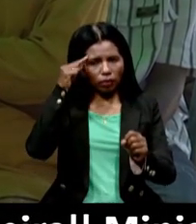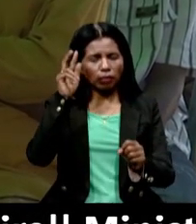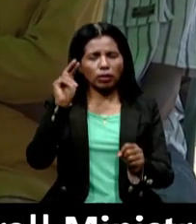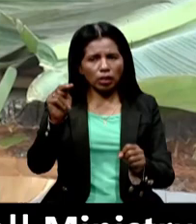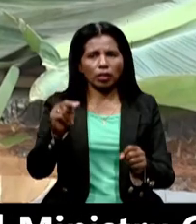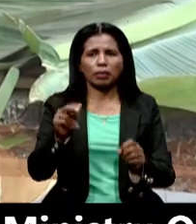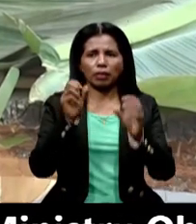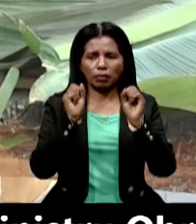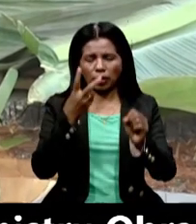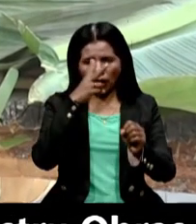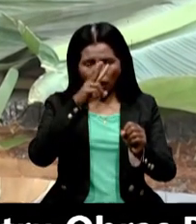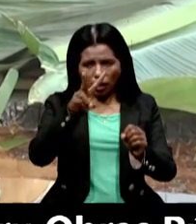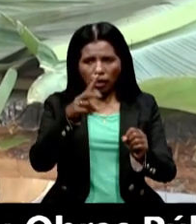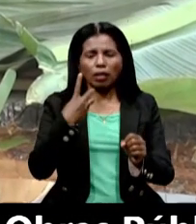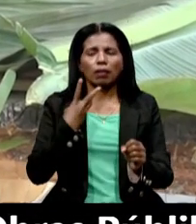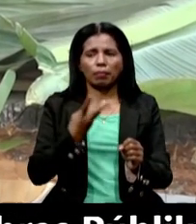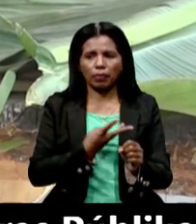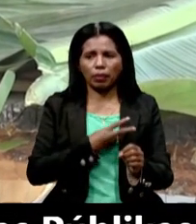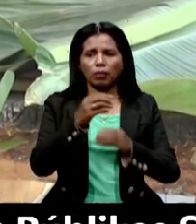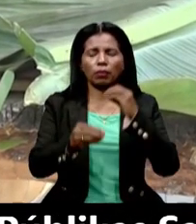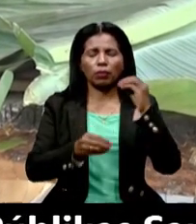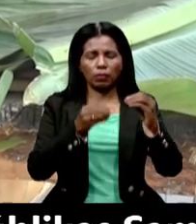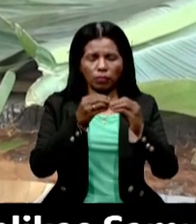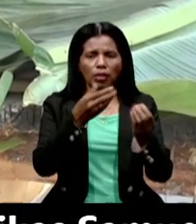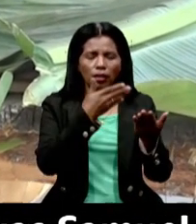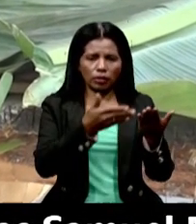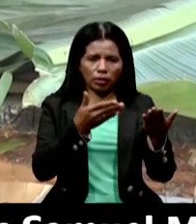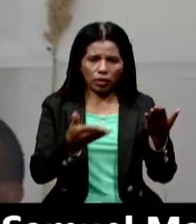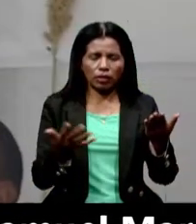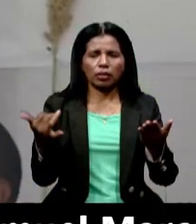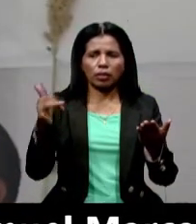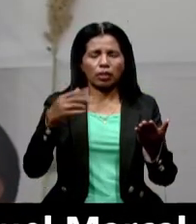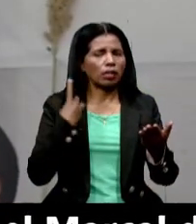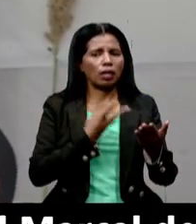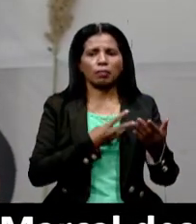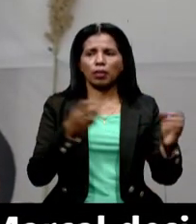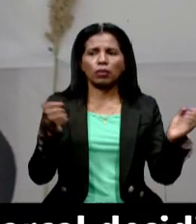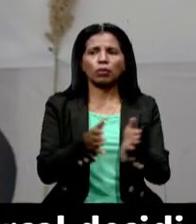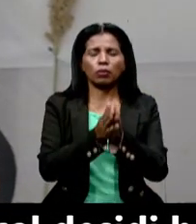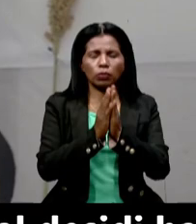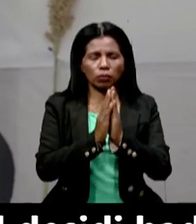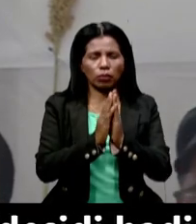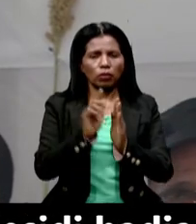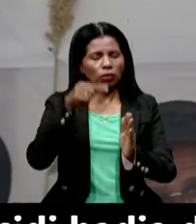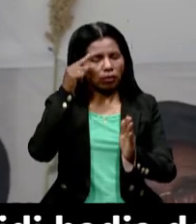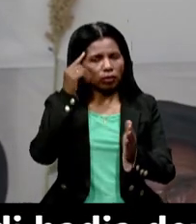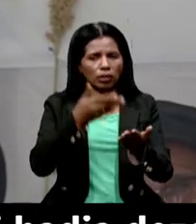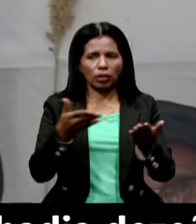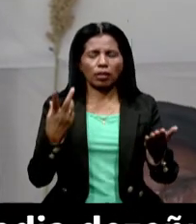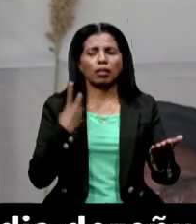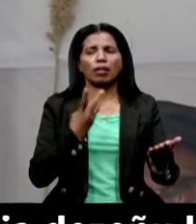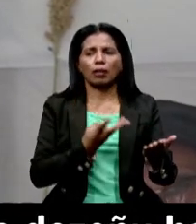atu hare ami kona ba material ami la hus para atu gubernunia material para